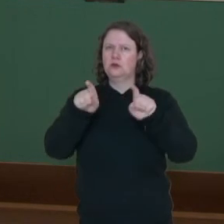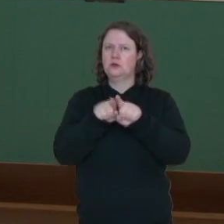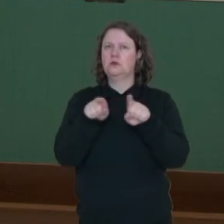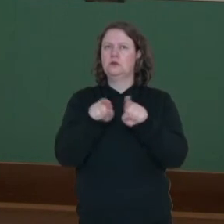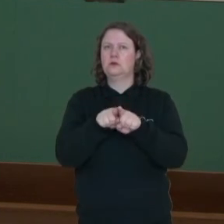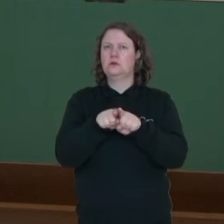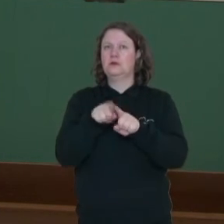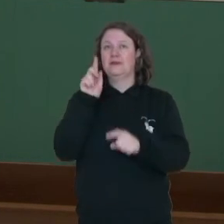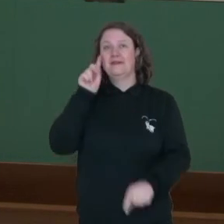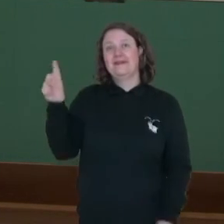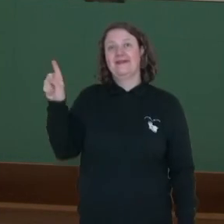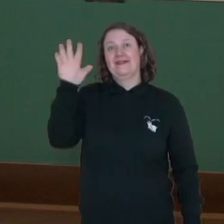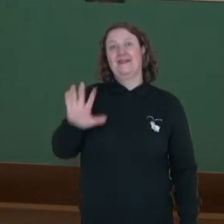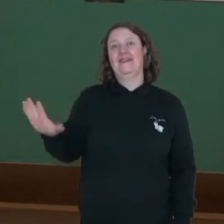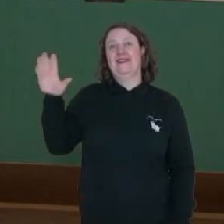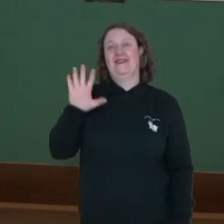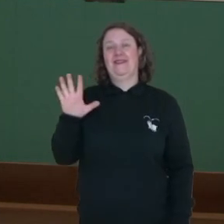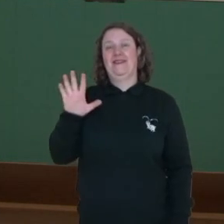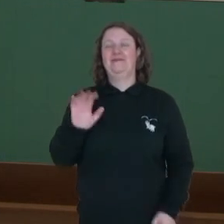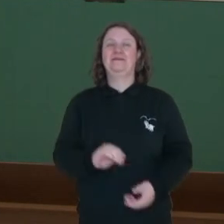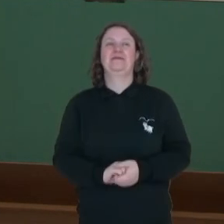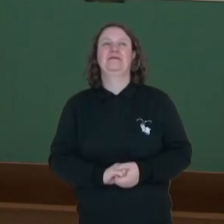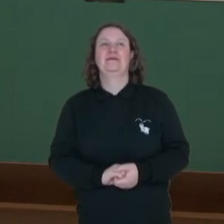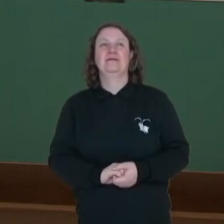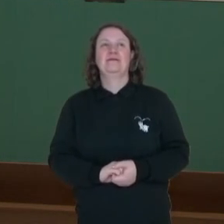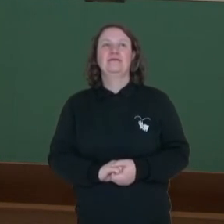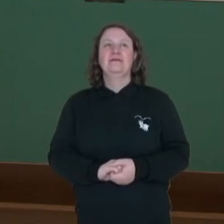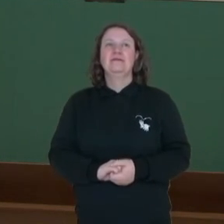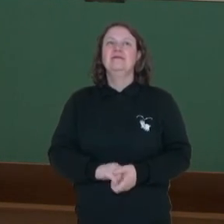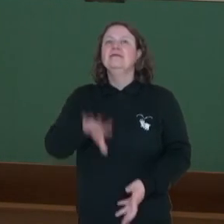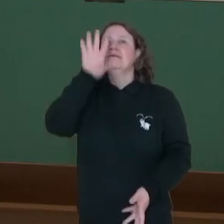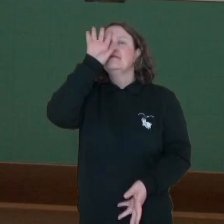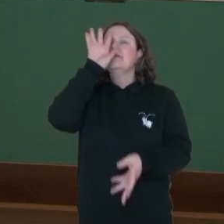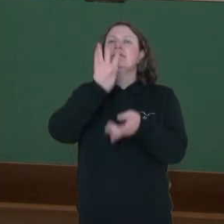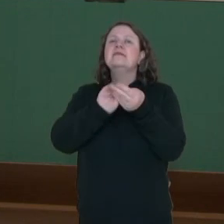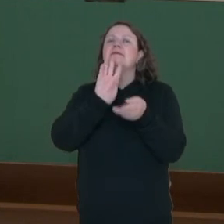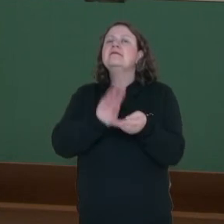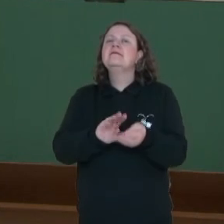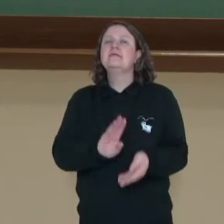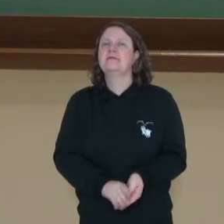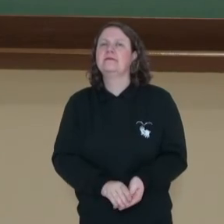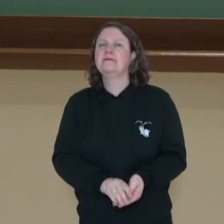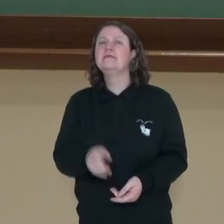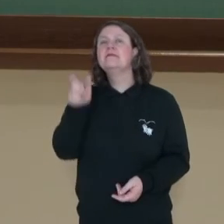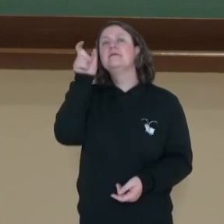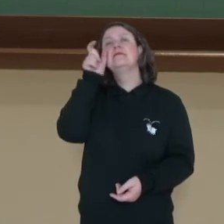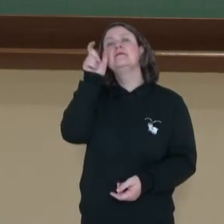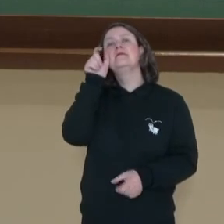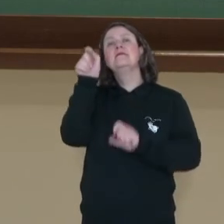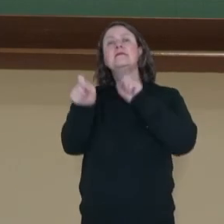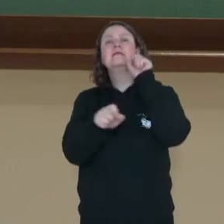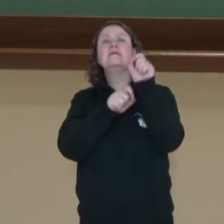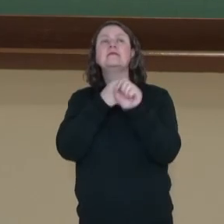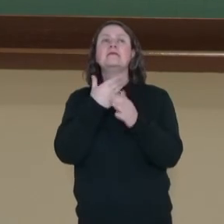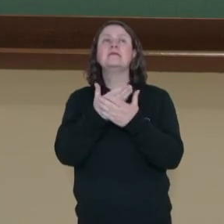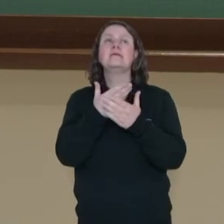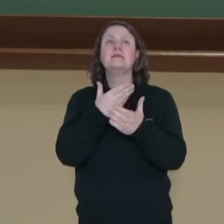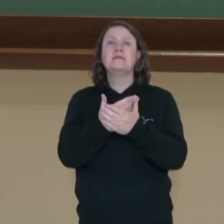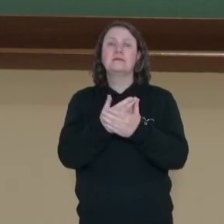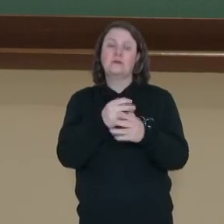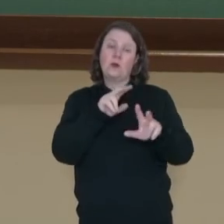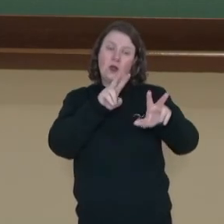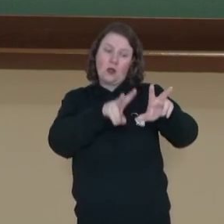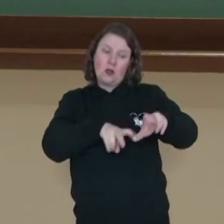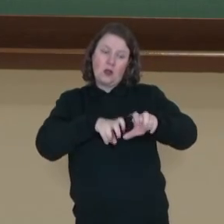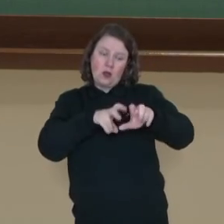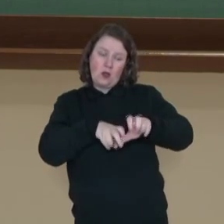tem a figura do Barão de Mauá. Galera, aqui a retomada, né? O que a gente estudou? A expansão da